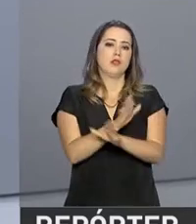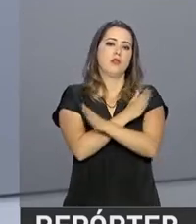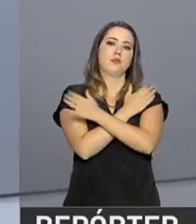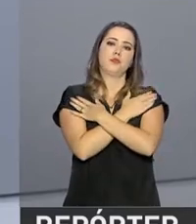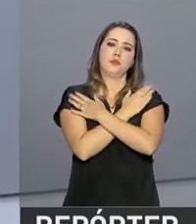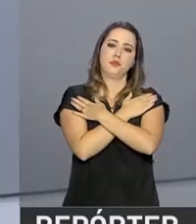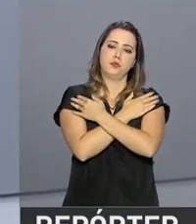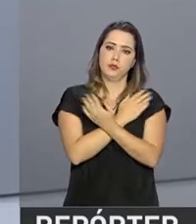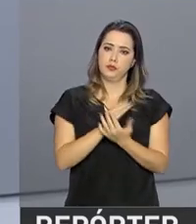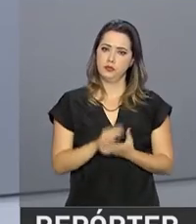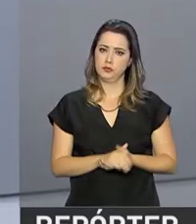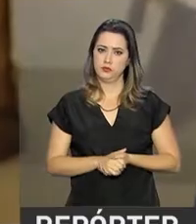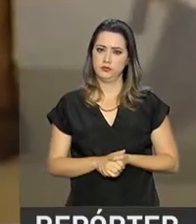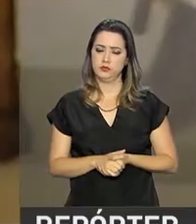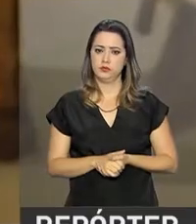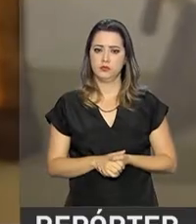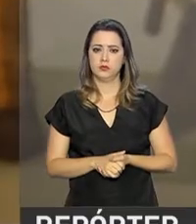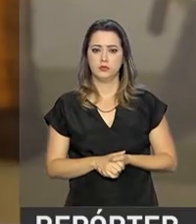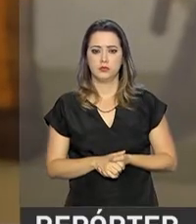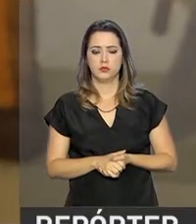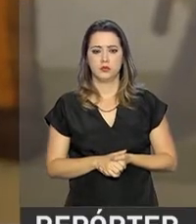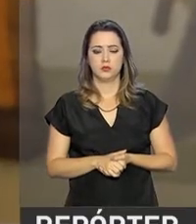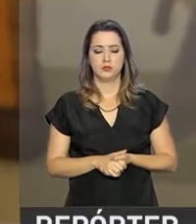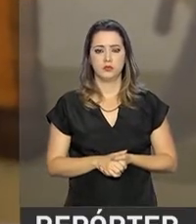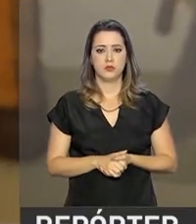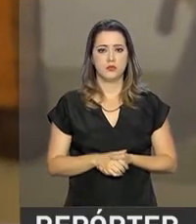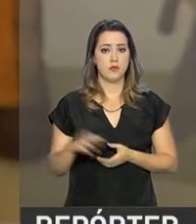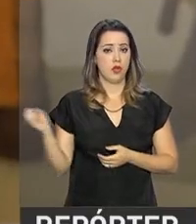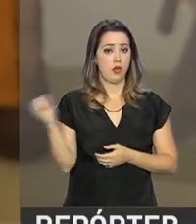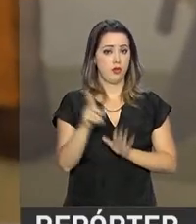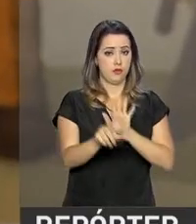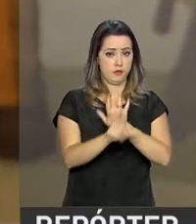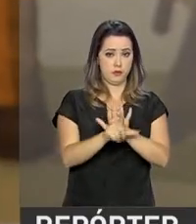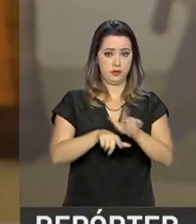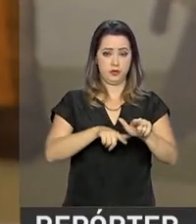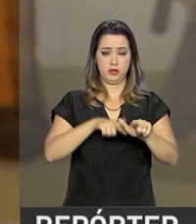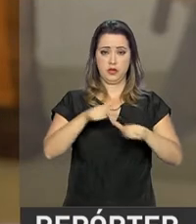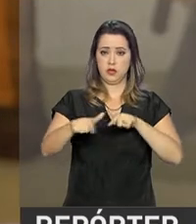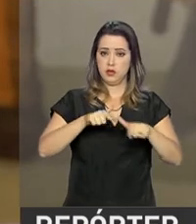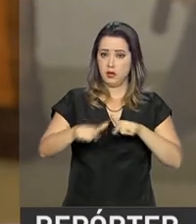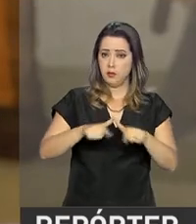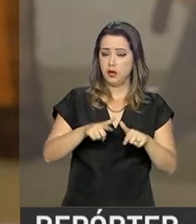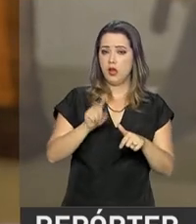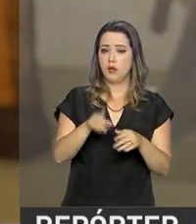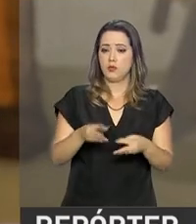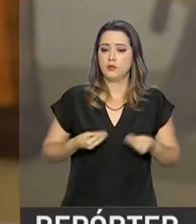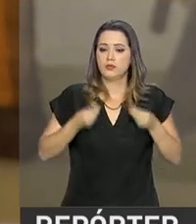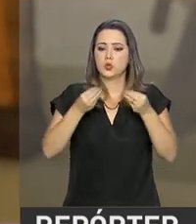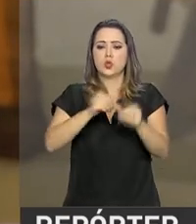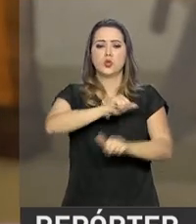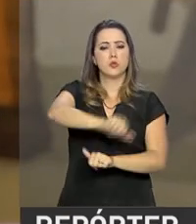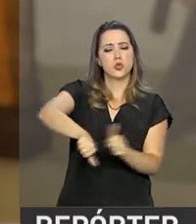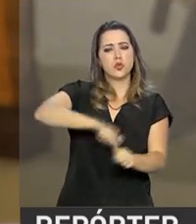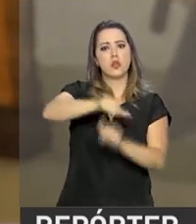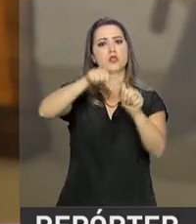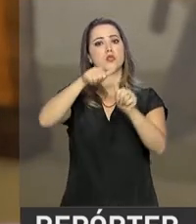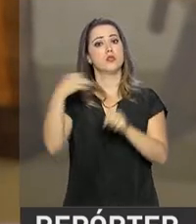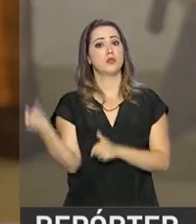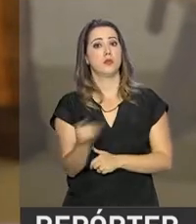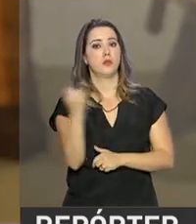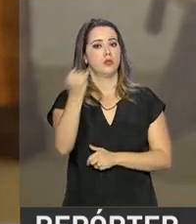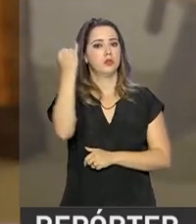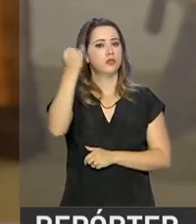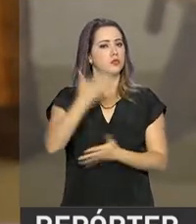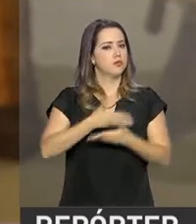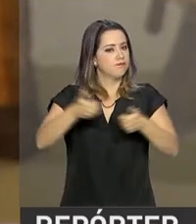desemprego à modernização da legislação trabalhista brasileira trouxe modificações importantes para